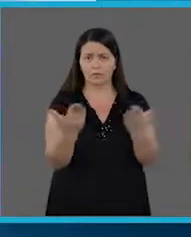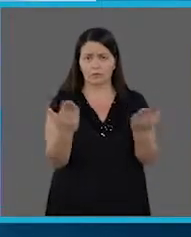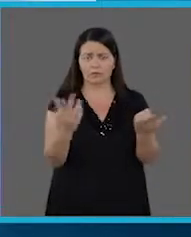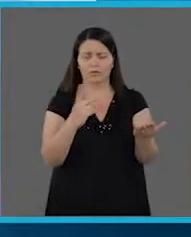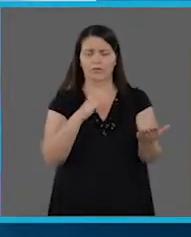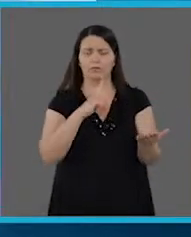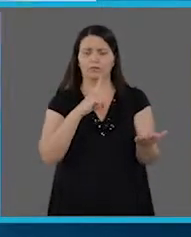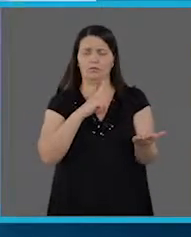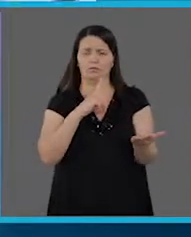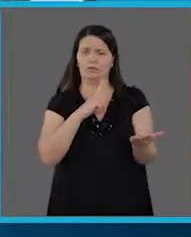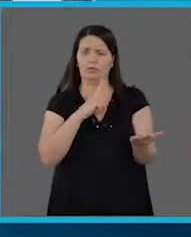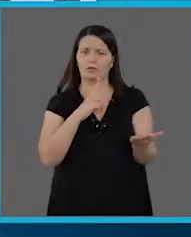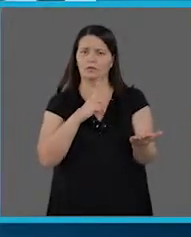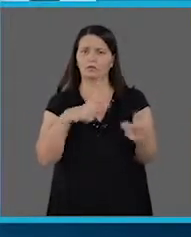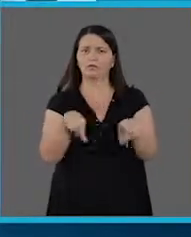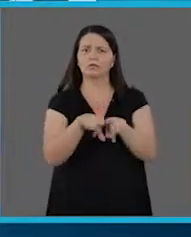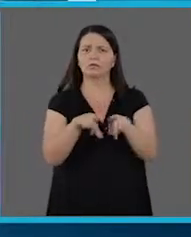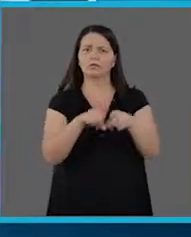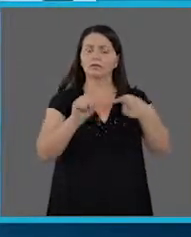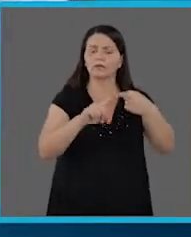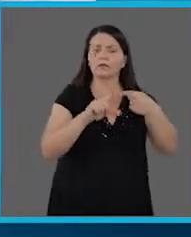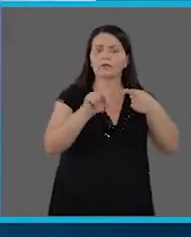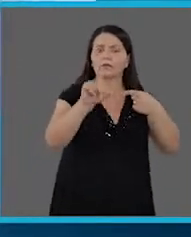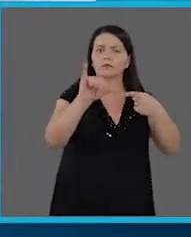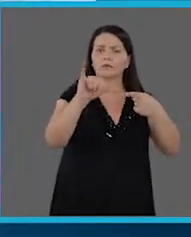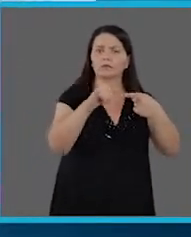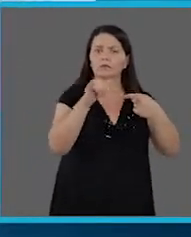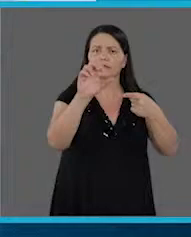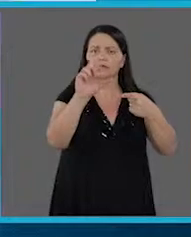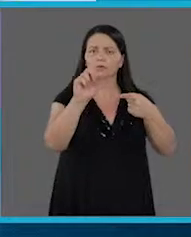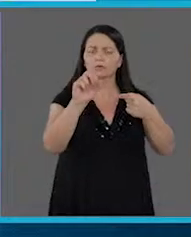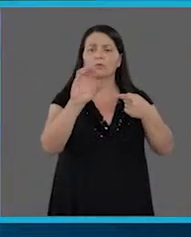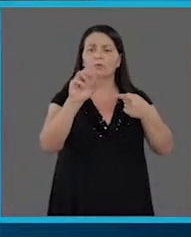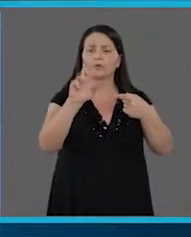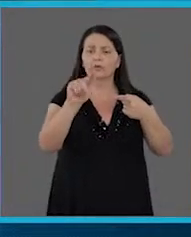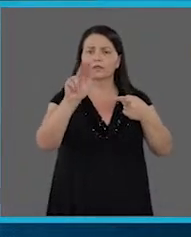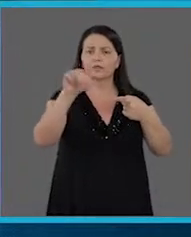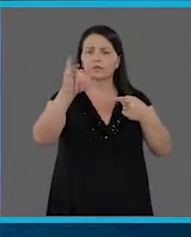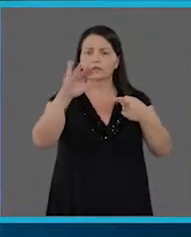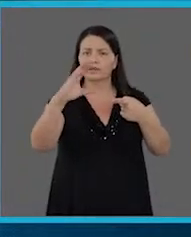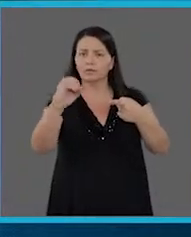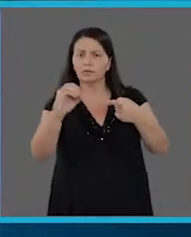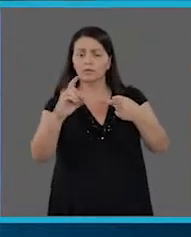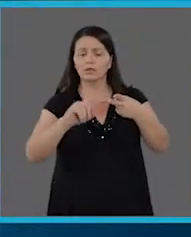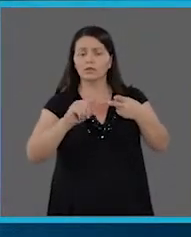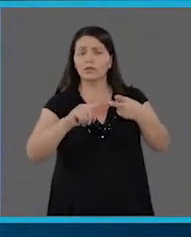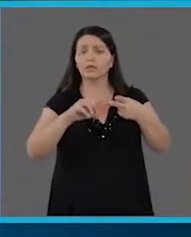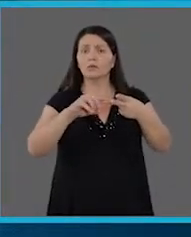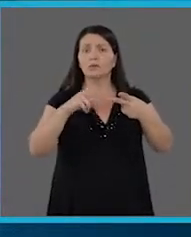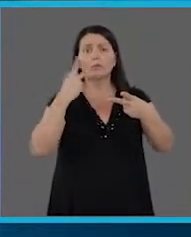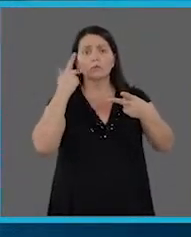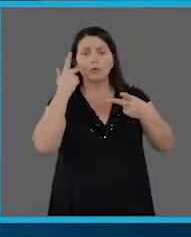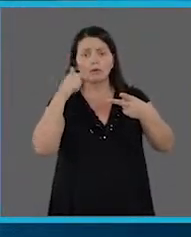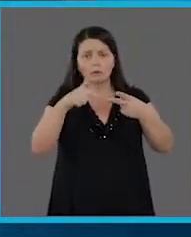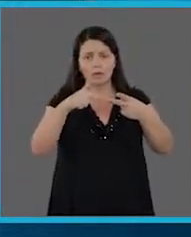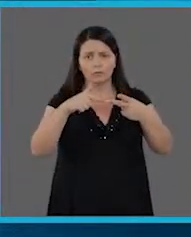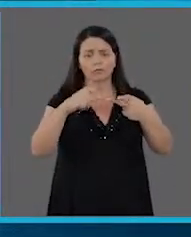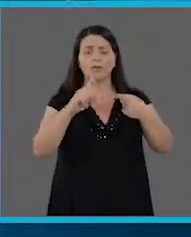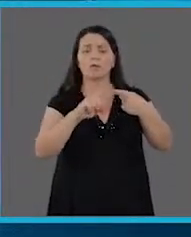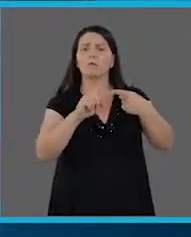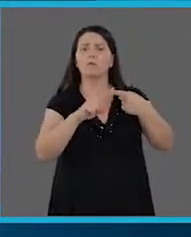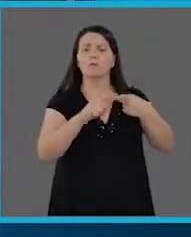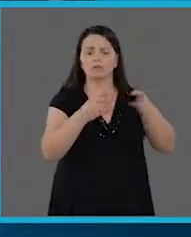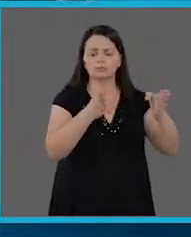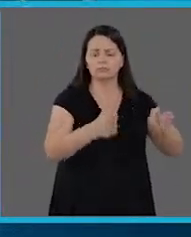Então hoje eu tenho o lixo orgânico e o reciclado comum. O lixo orgânico eu tenho 3 jogos